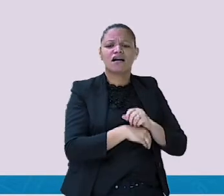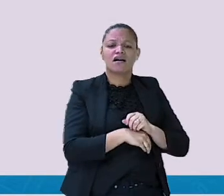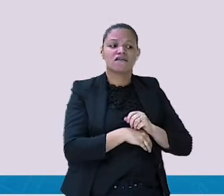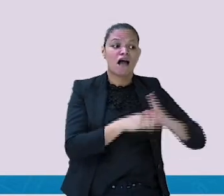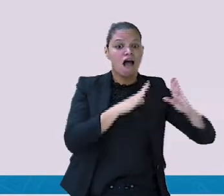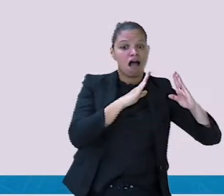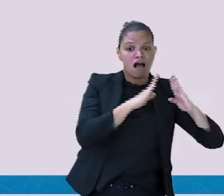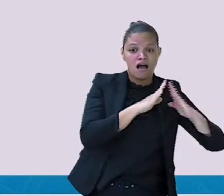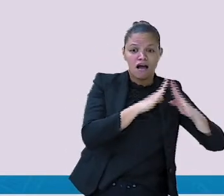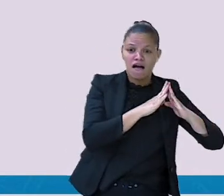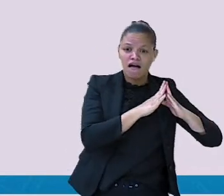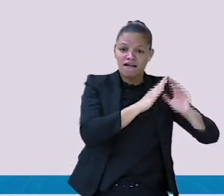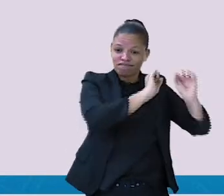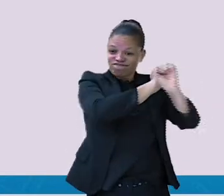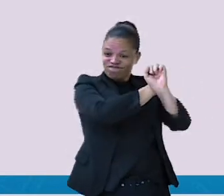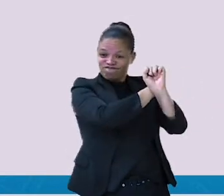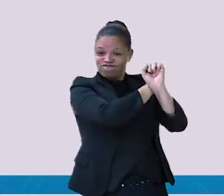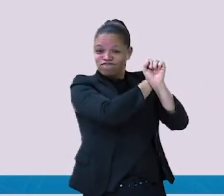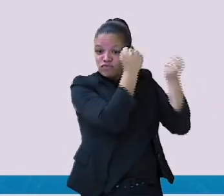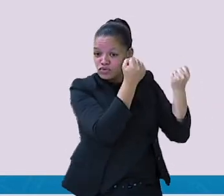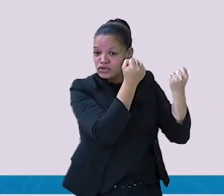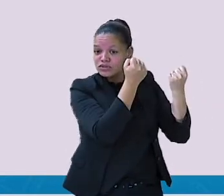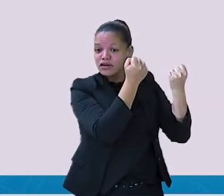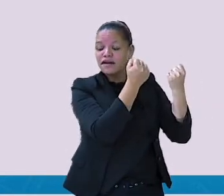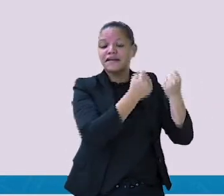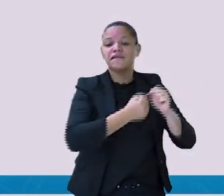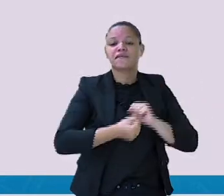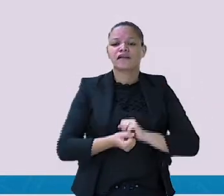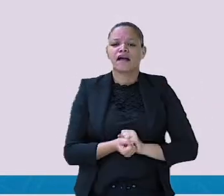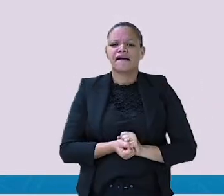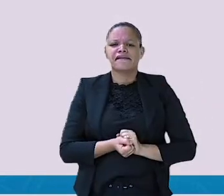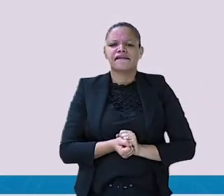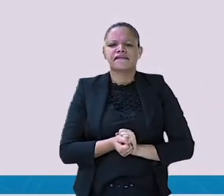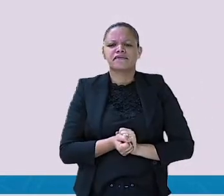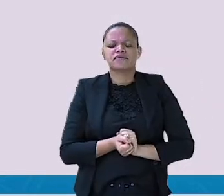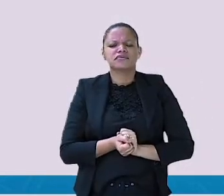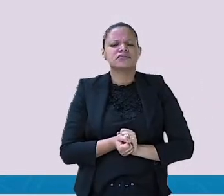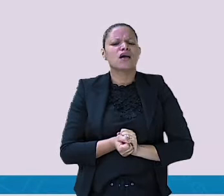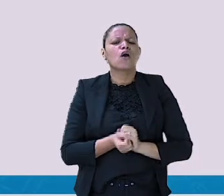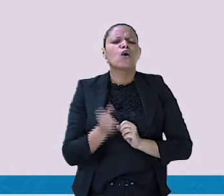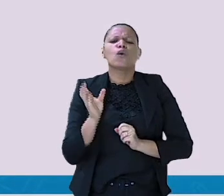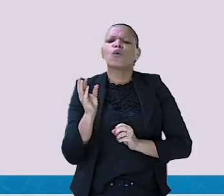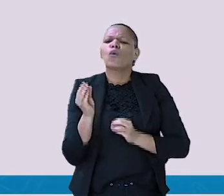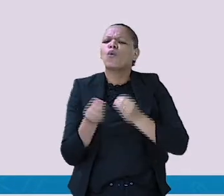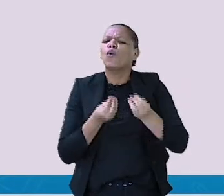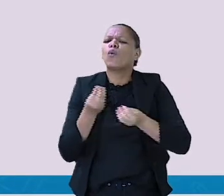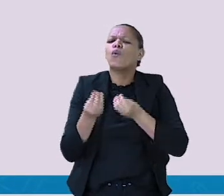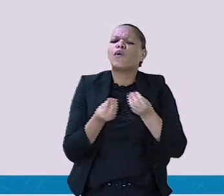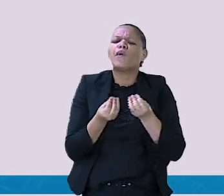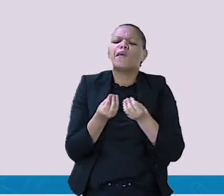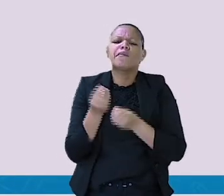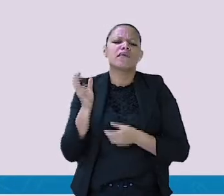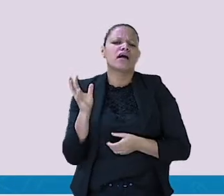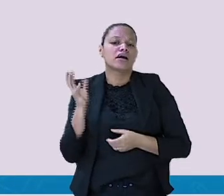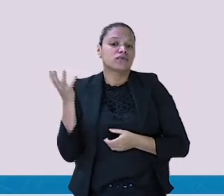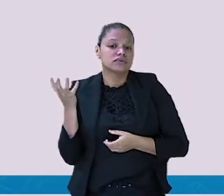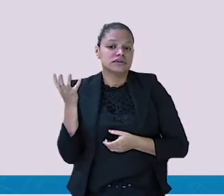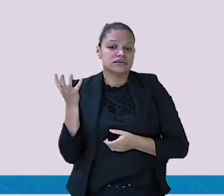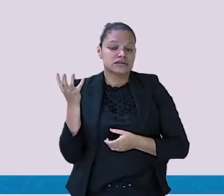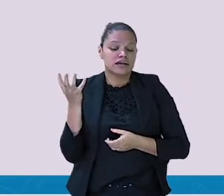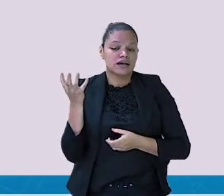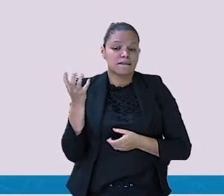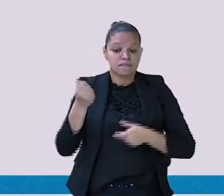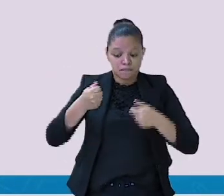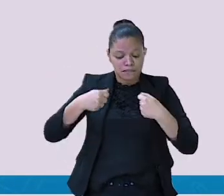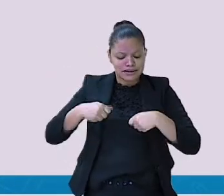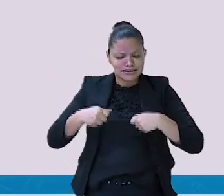esse movimento. Possuíam edificações para moagem da cana-de-açúcar, locais para